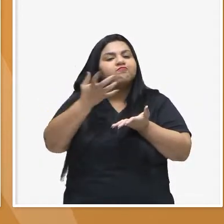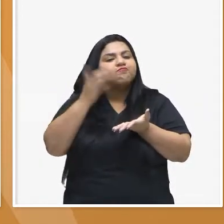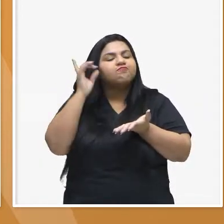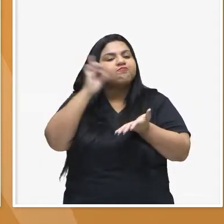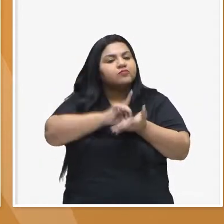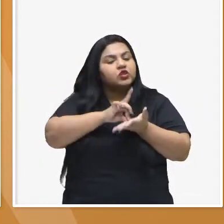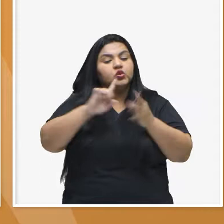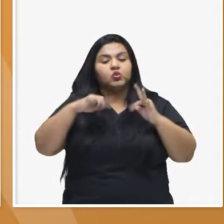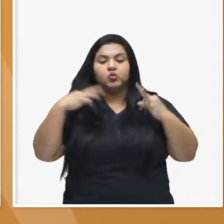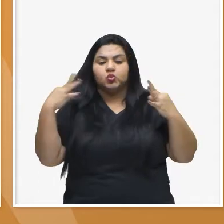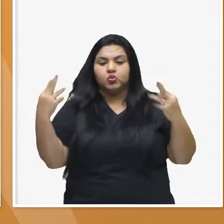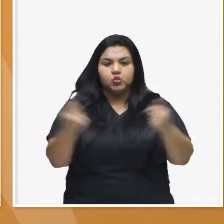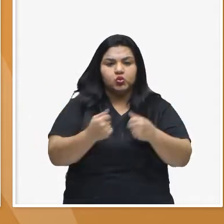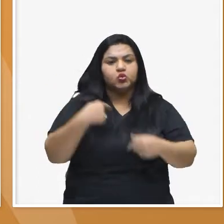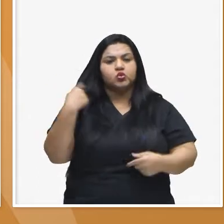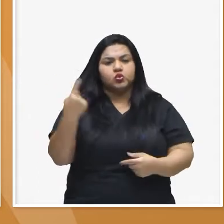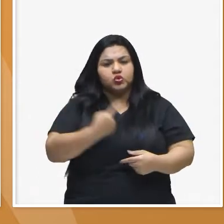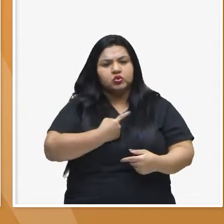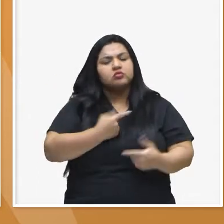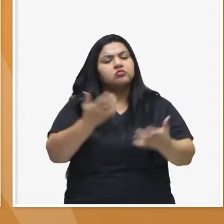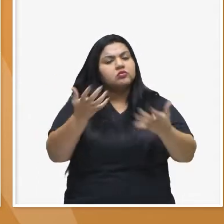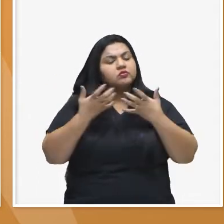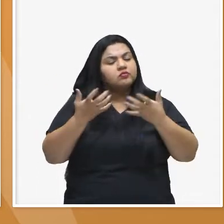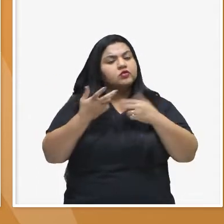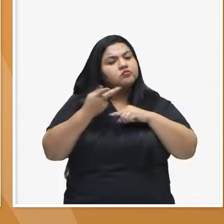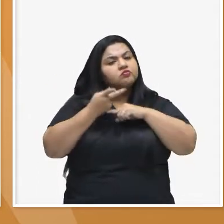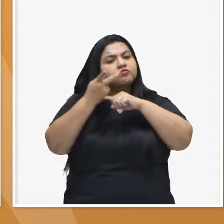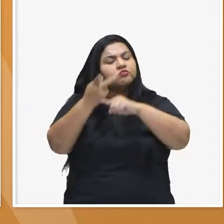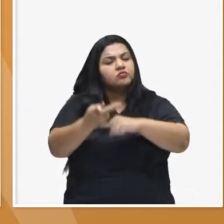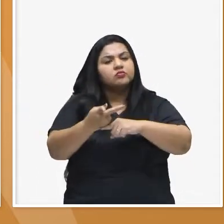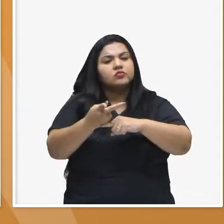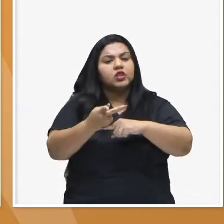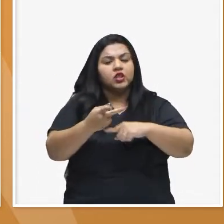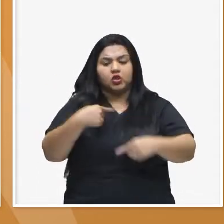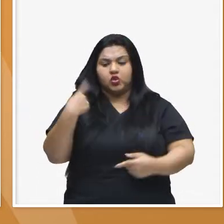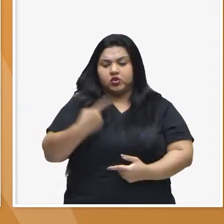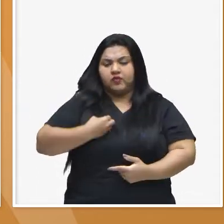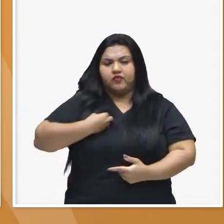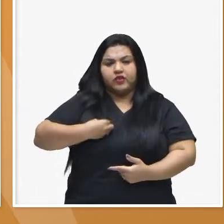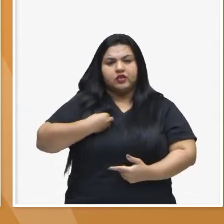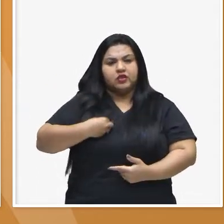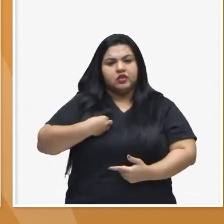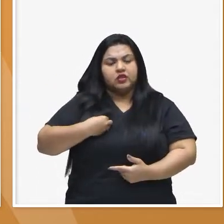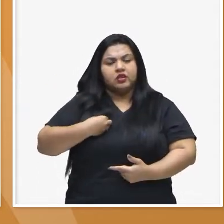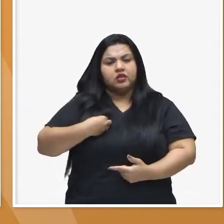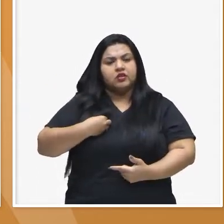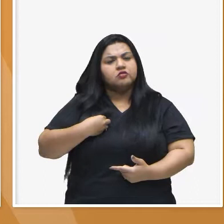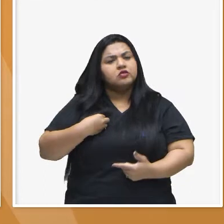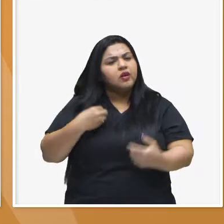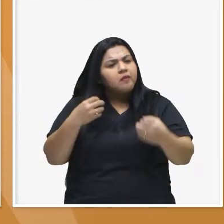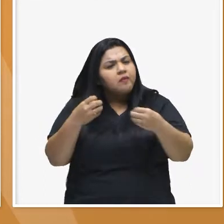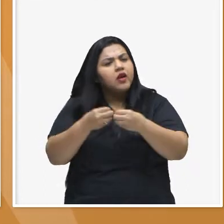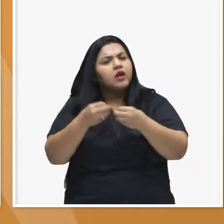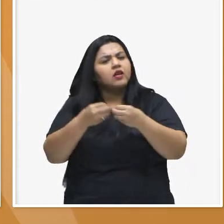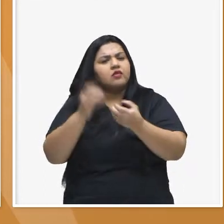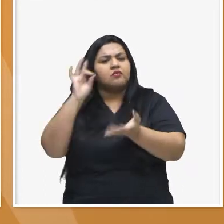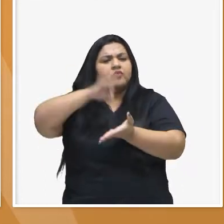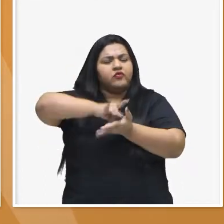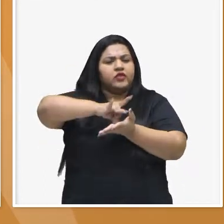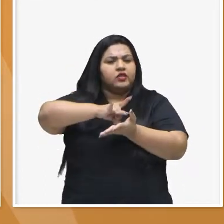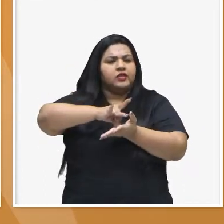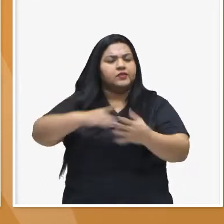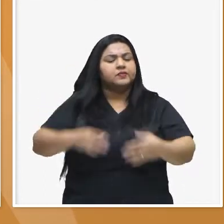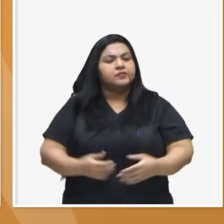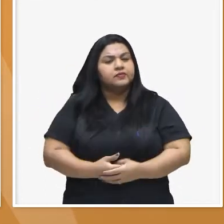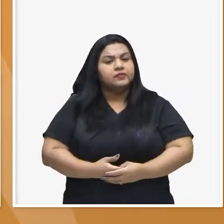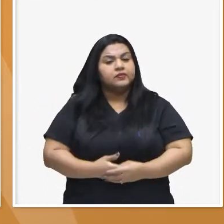Todos nós estamos buscando, na nossa vida, nos aproximar da verdade,